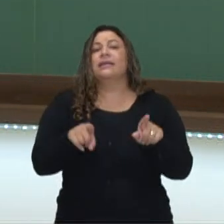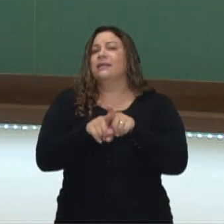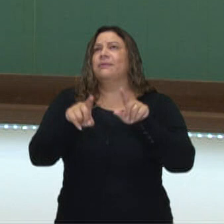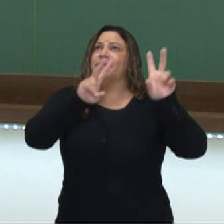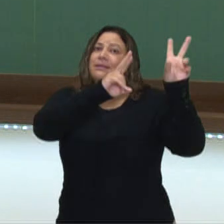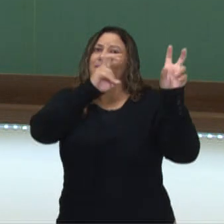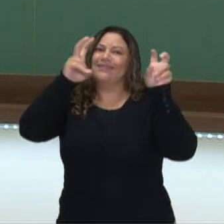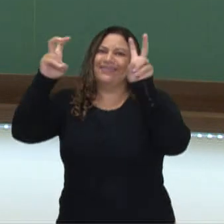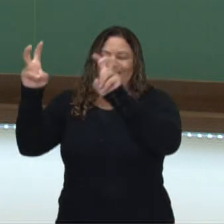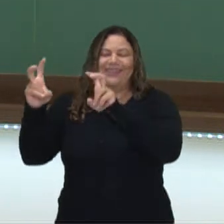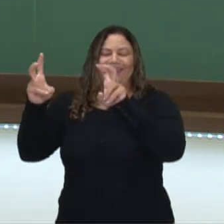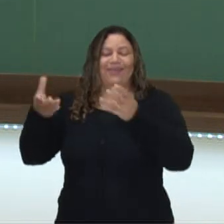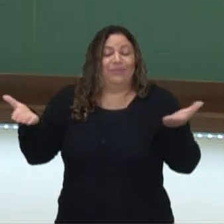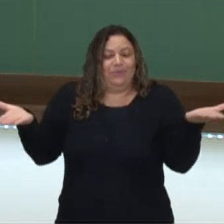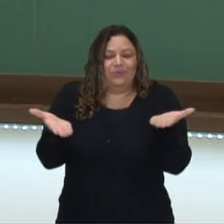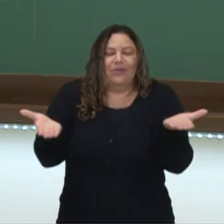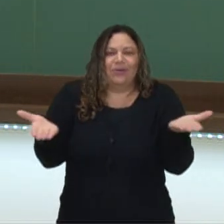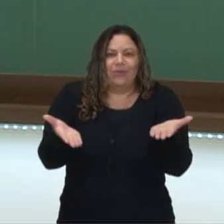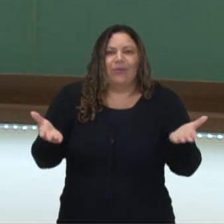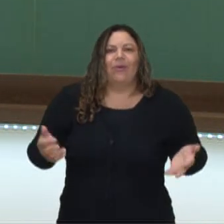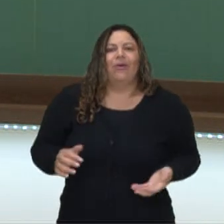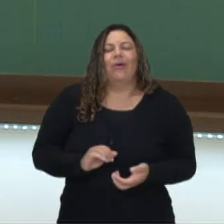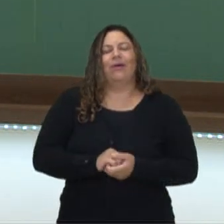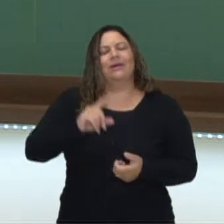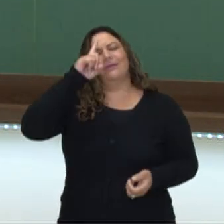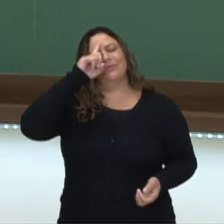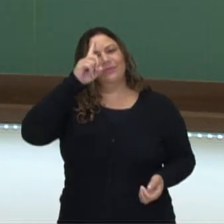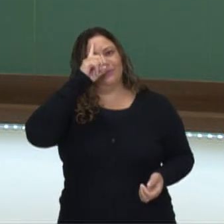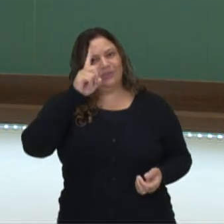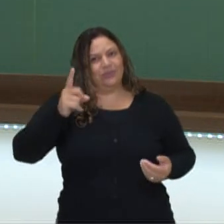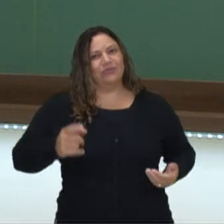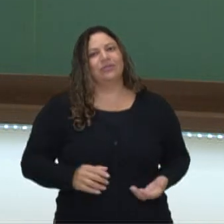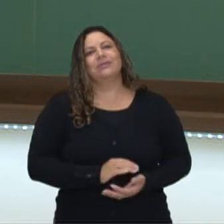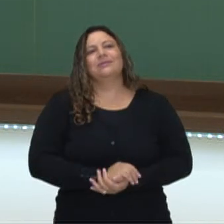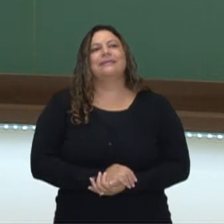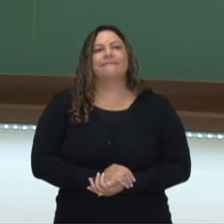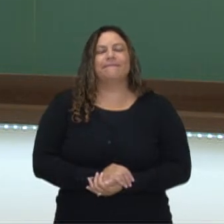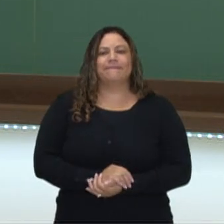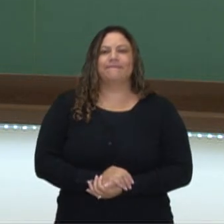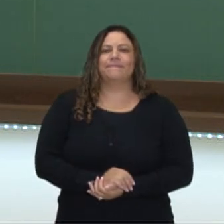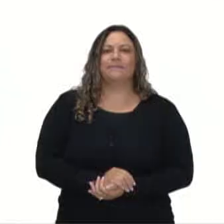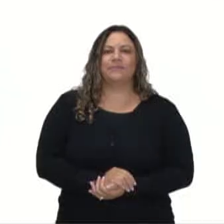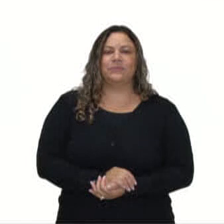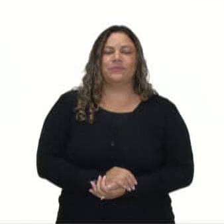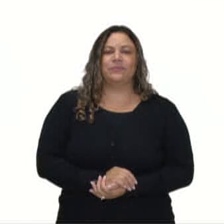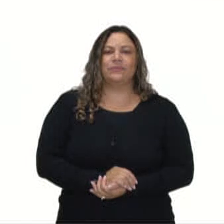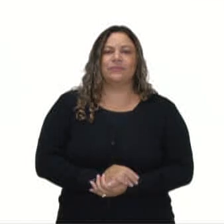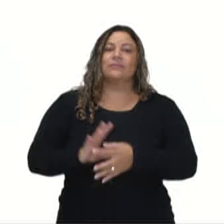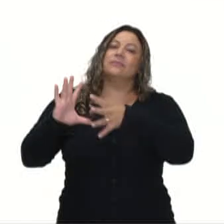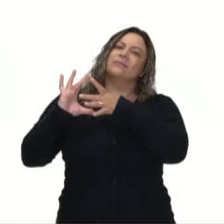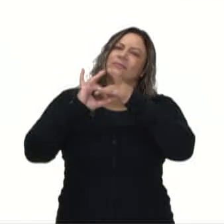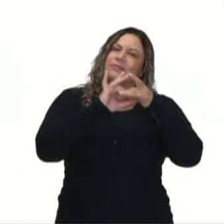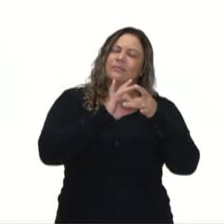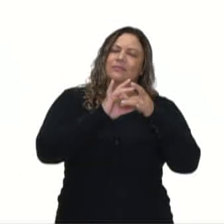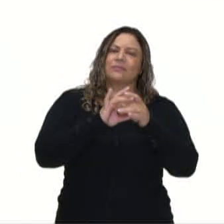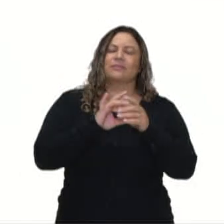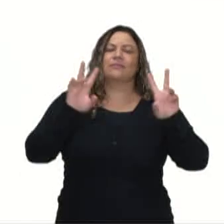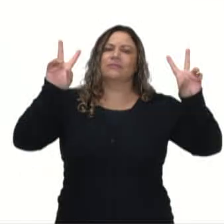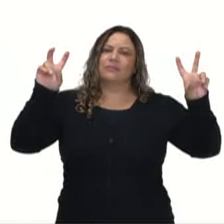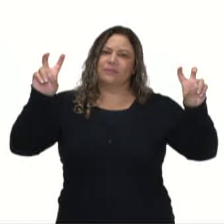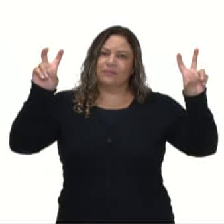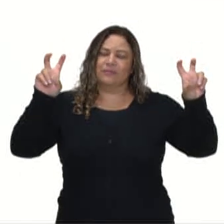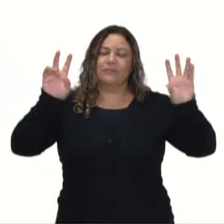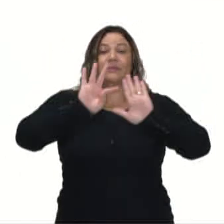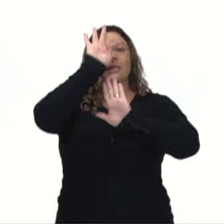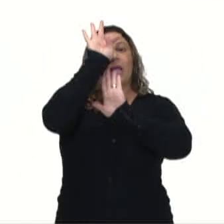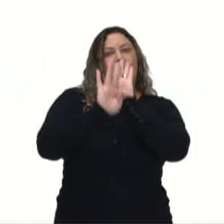temas contemporâneos, temas do cotidiano, né? Em seu eixo temático, é um texto que